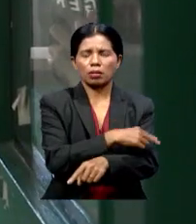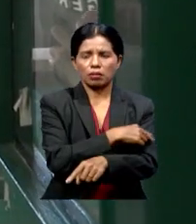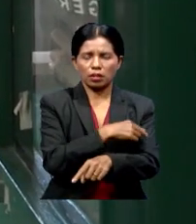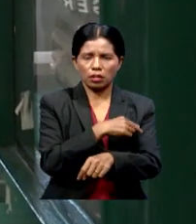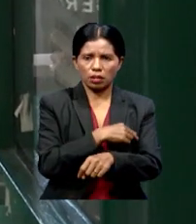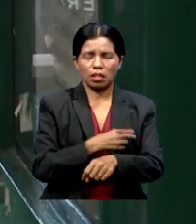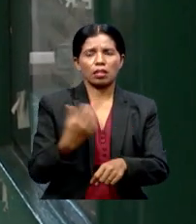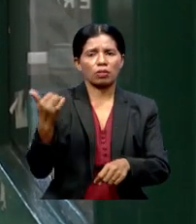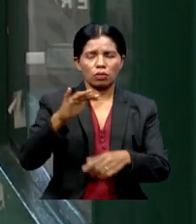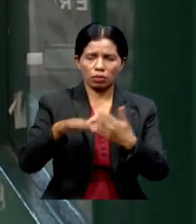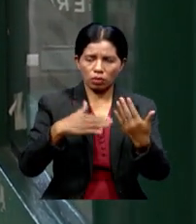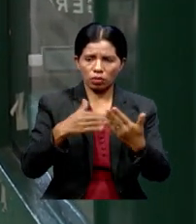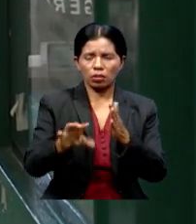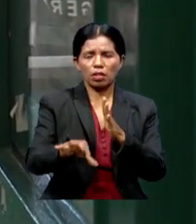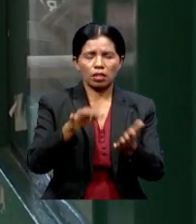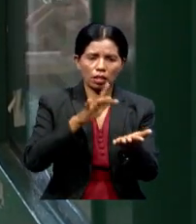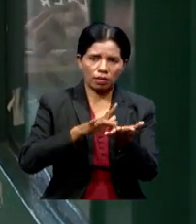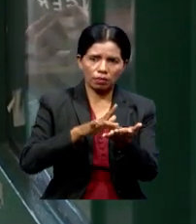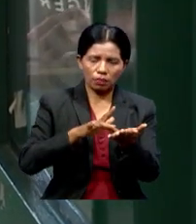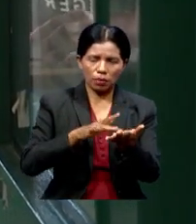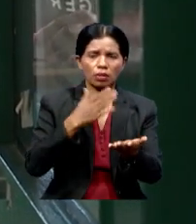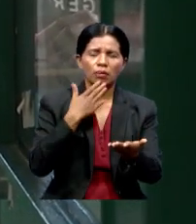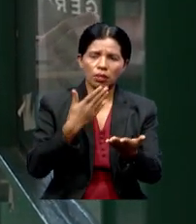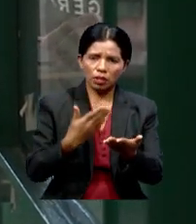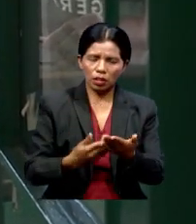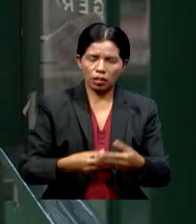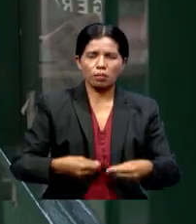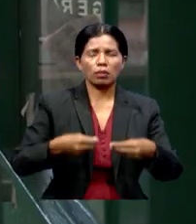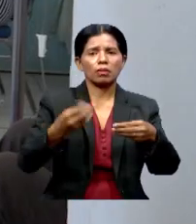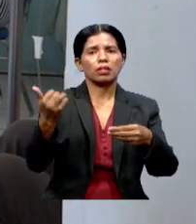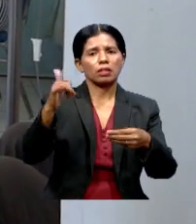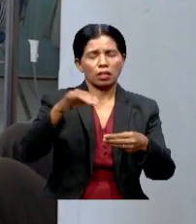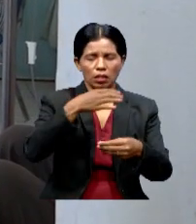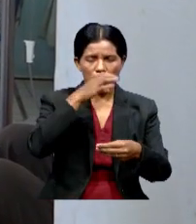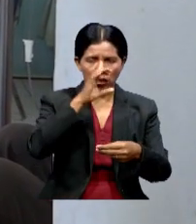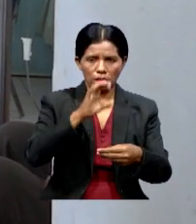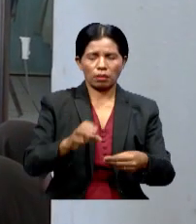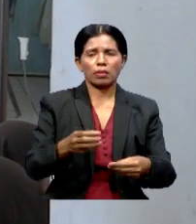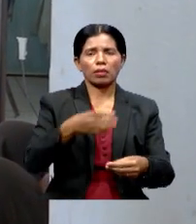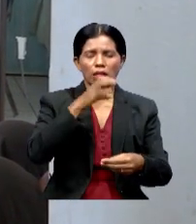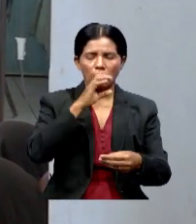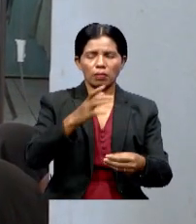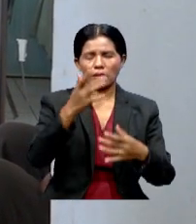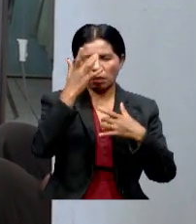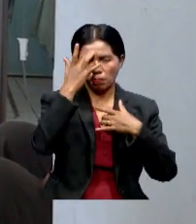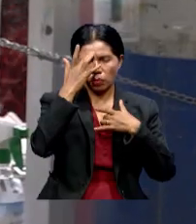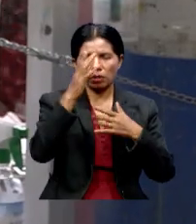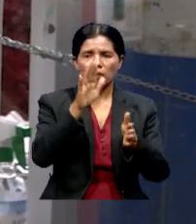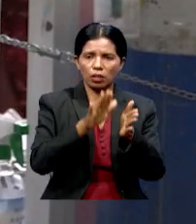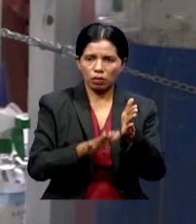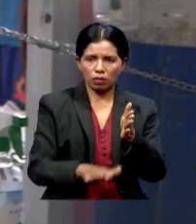saúde sira, ho di hetan ai moro neve adequado no suficiente, atu bele cura sira nye moras, tamba